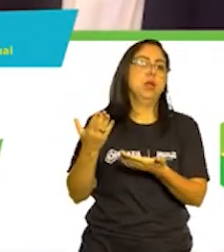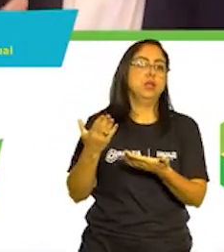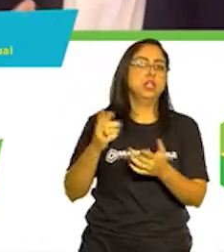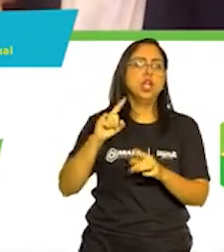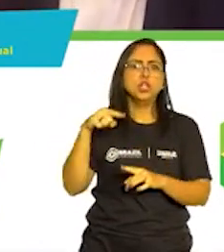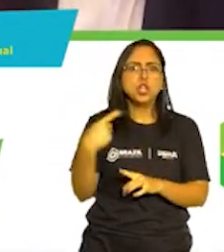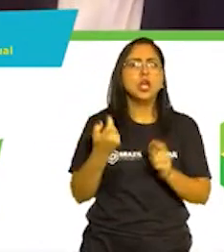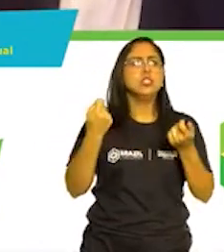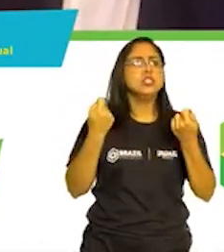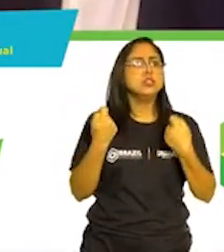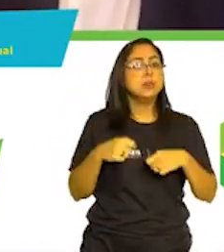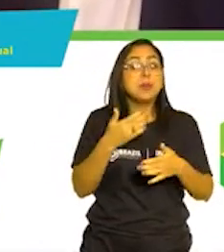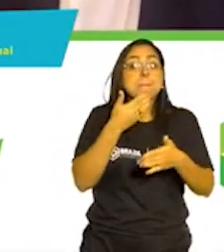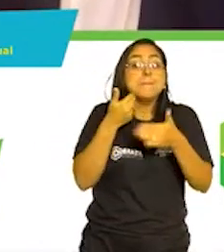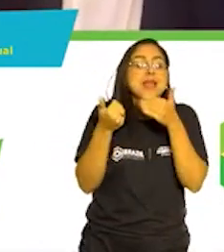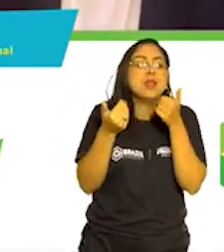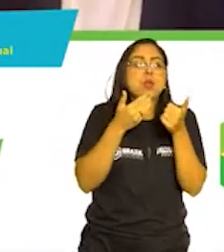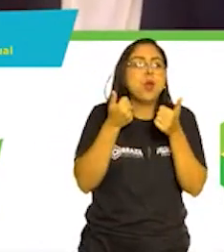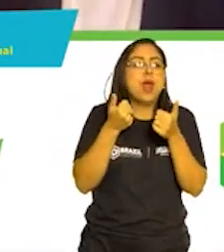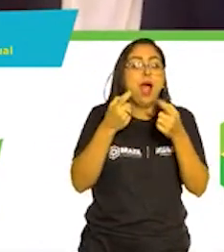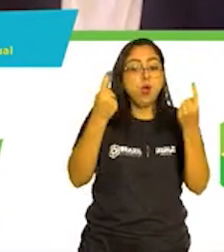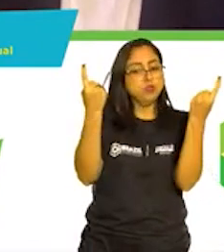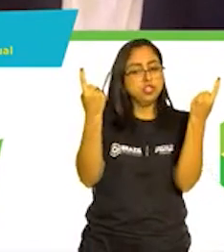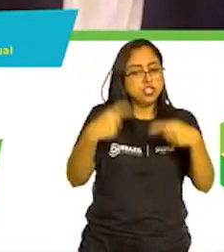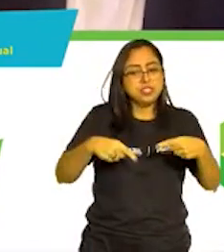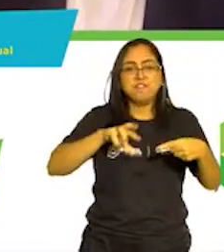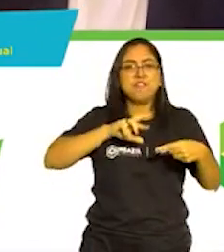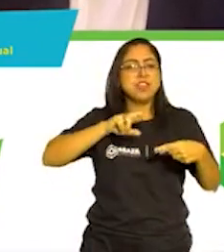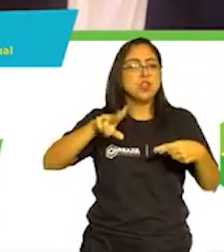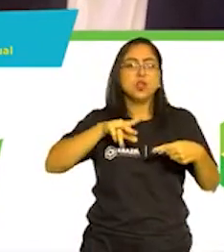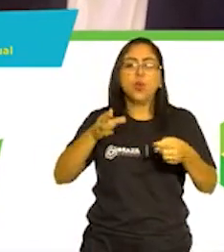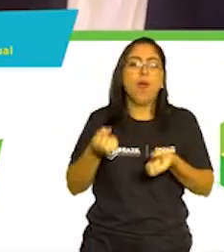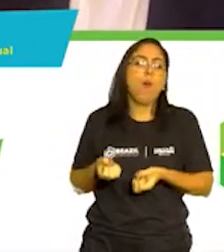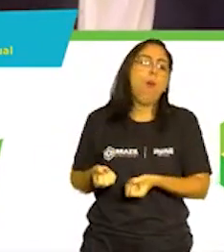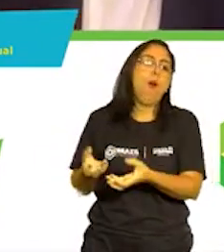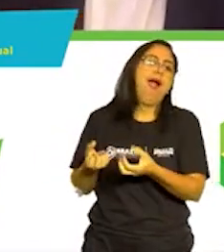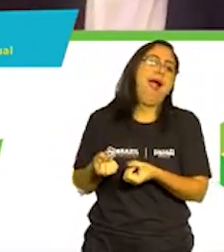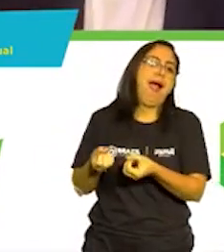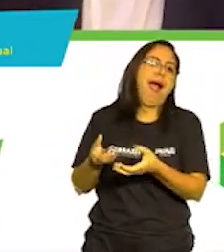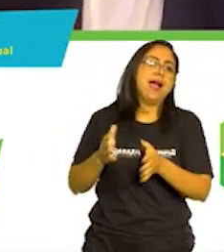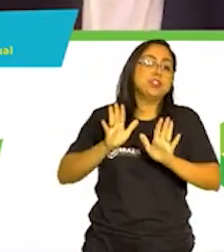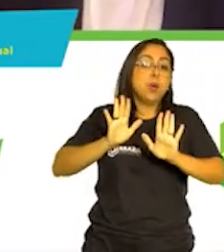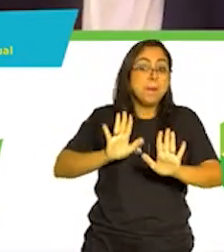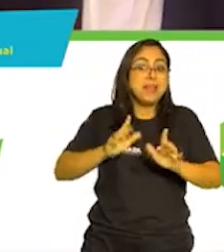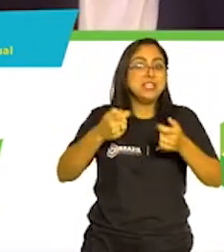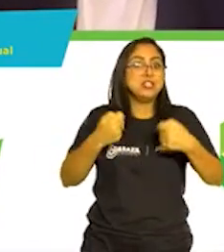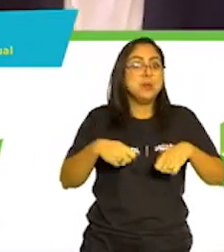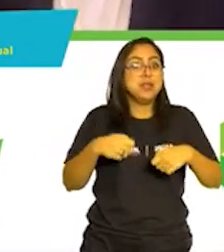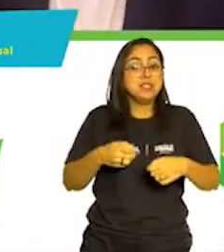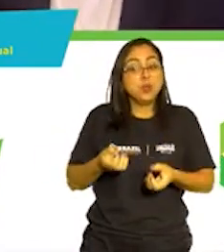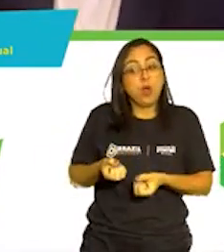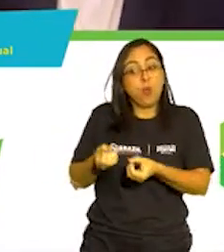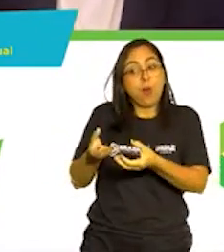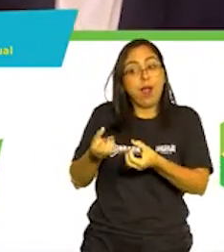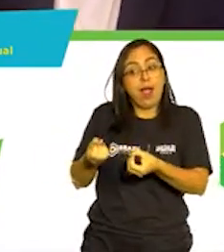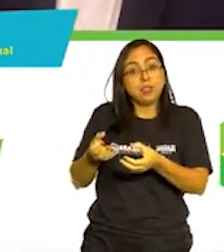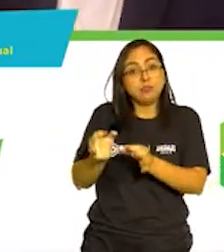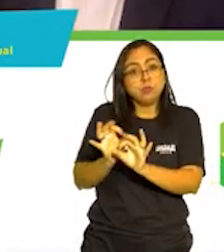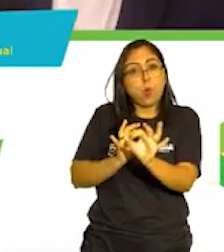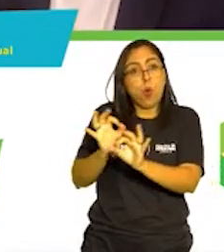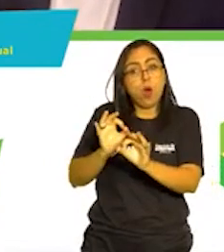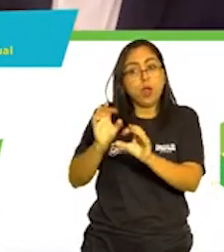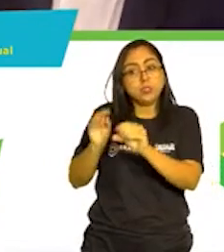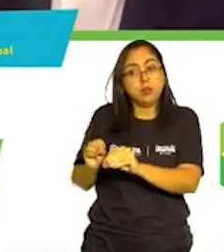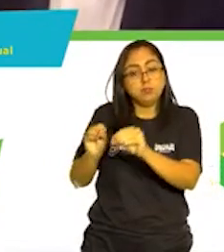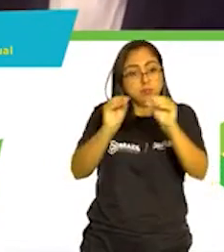aumentar gasto, porque a gente gasta muito. O desafio é mudar a composição do gasto, sair, tirar dinheiro de programas que não funcionam e colocar em programas